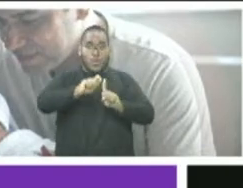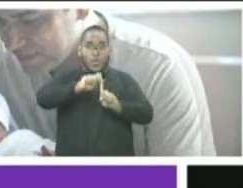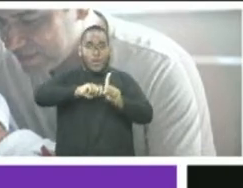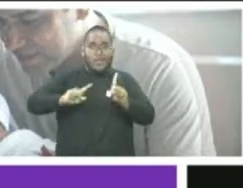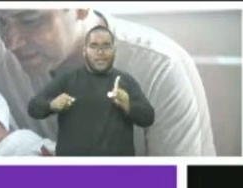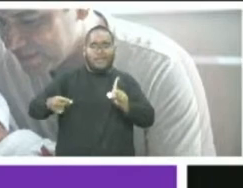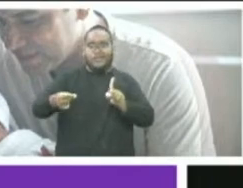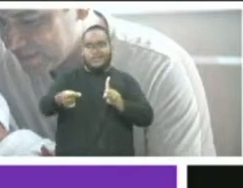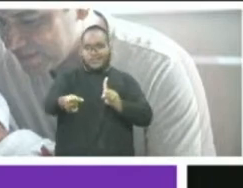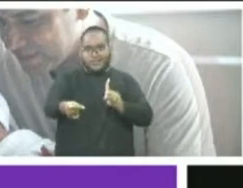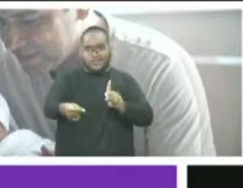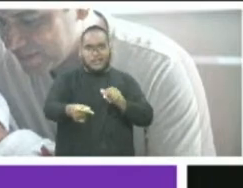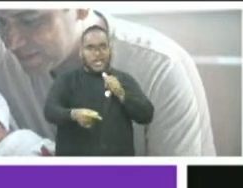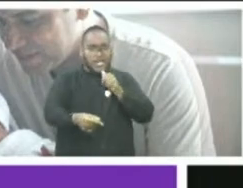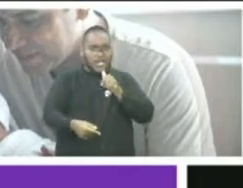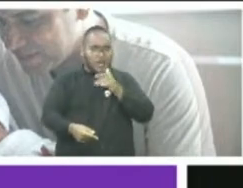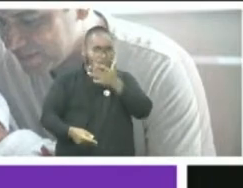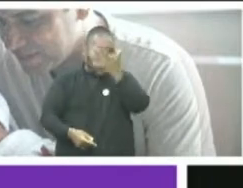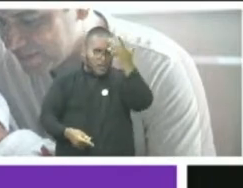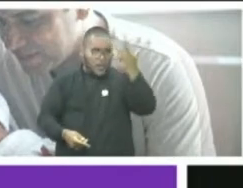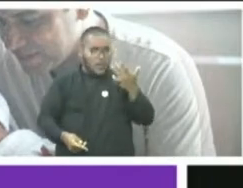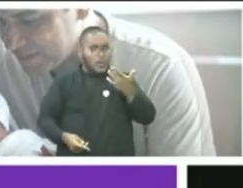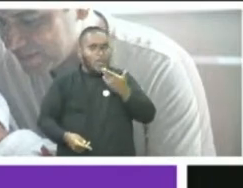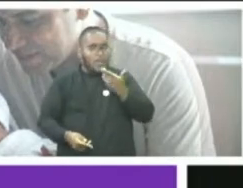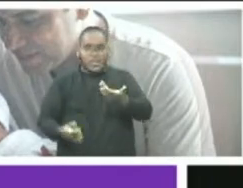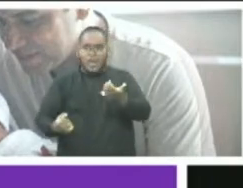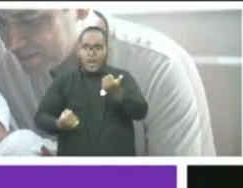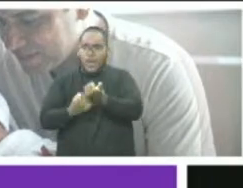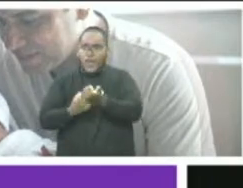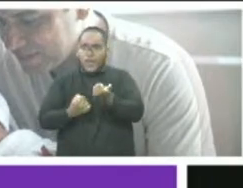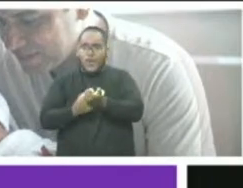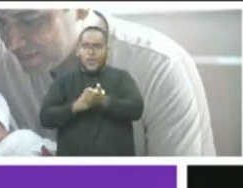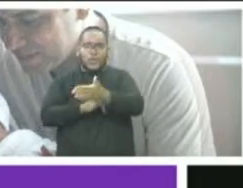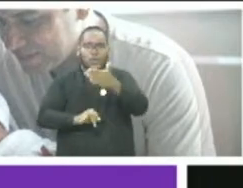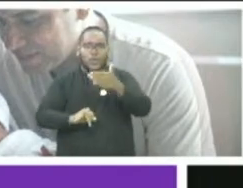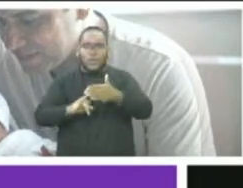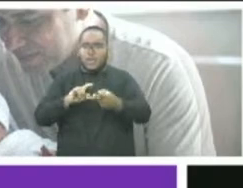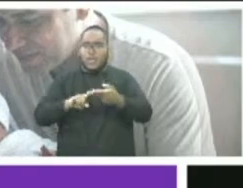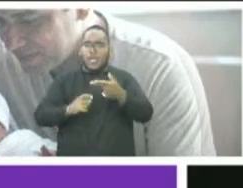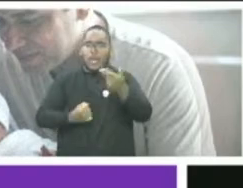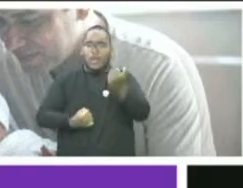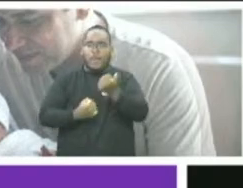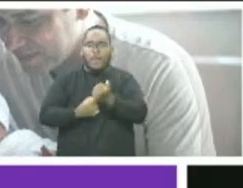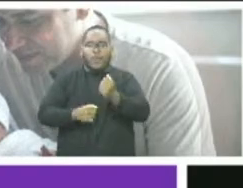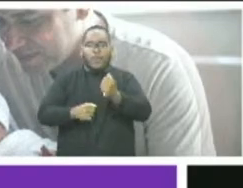apoio institucional, apoio dos programas de pós-graduação ou das